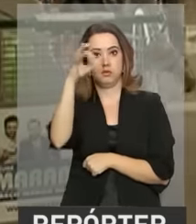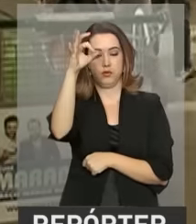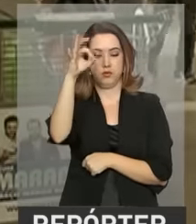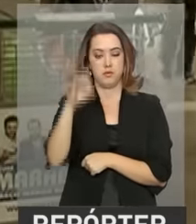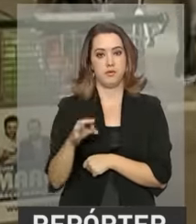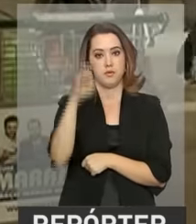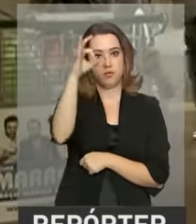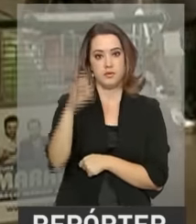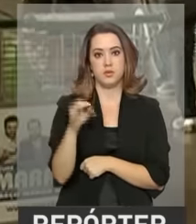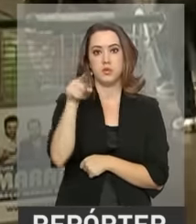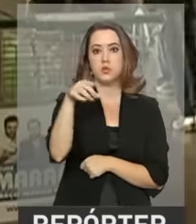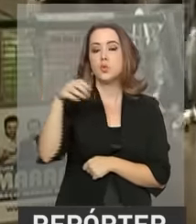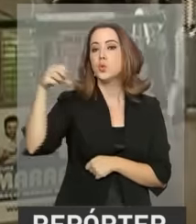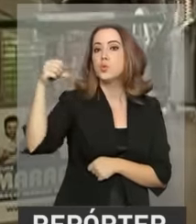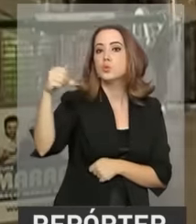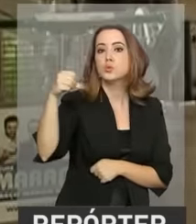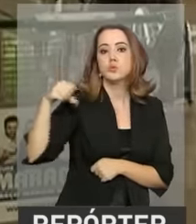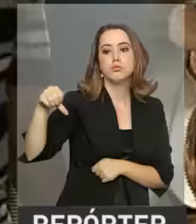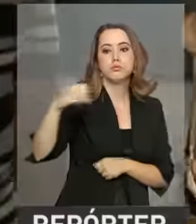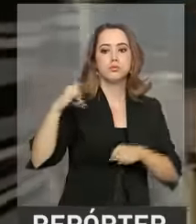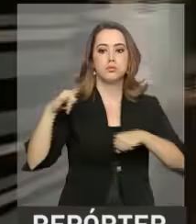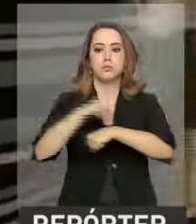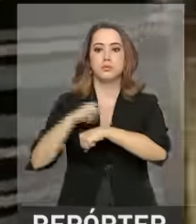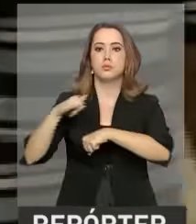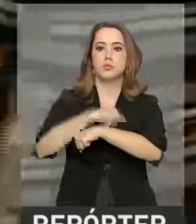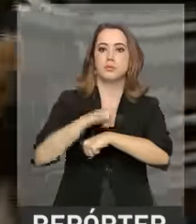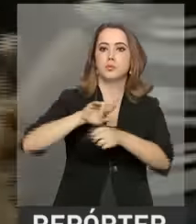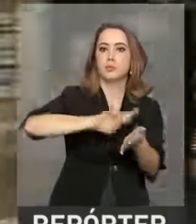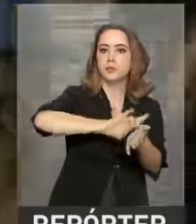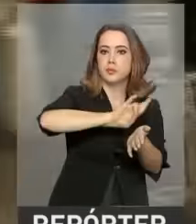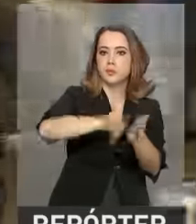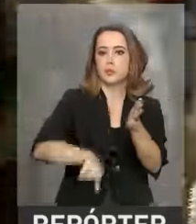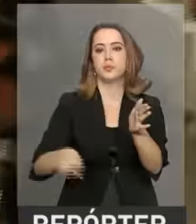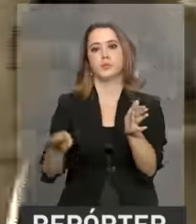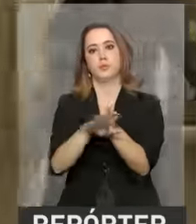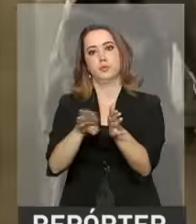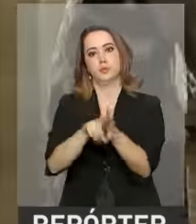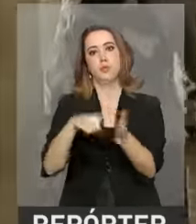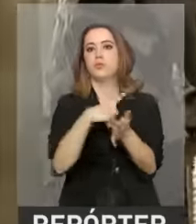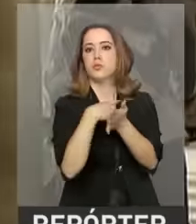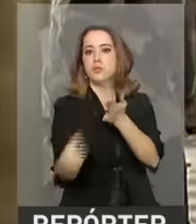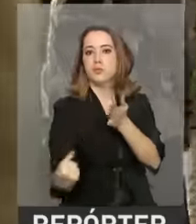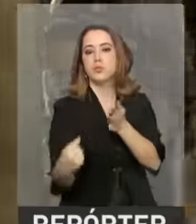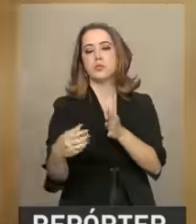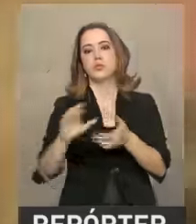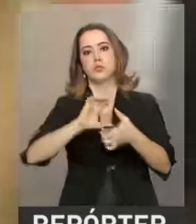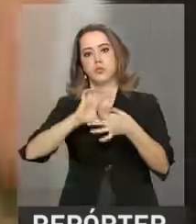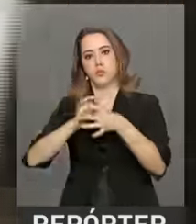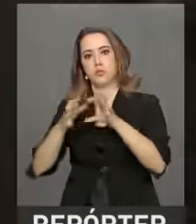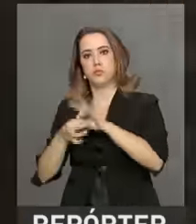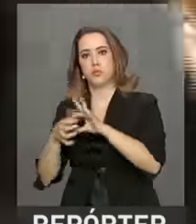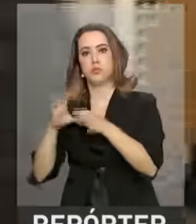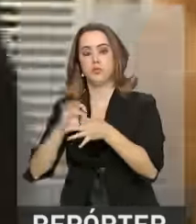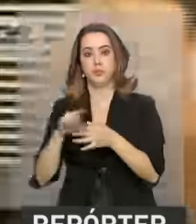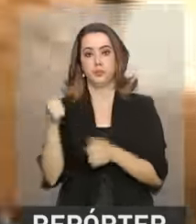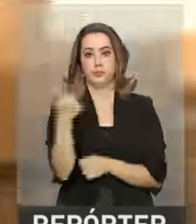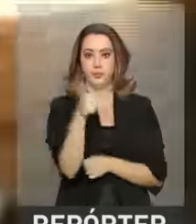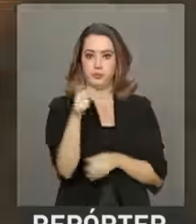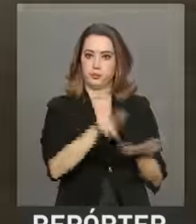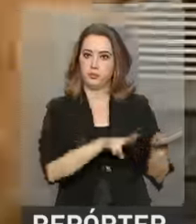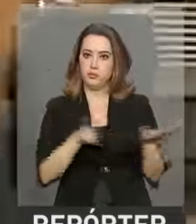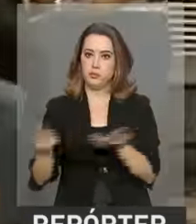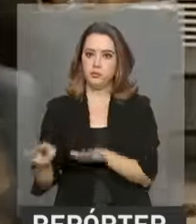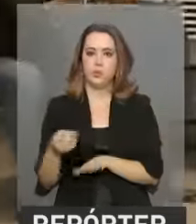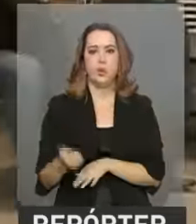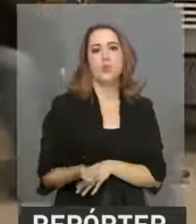95,6% nos 9 aeroportos que concentram o maior número de chegadas e saídas para os Jogos Olímpicos. Na primeira semana, quase